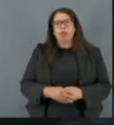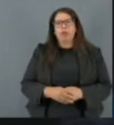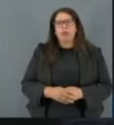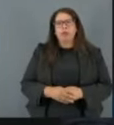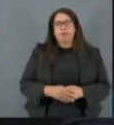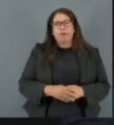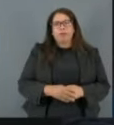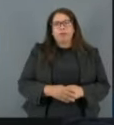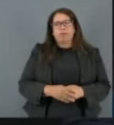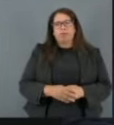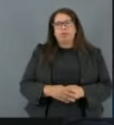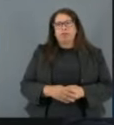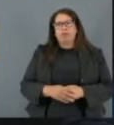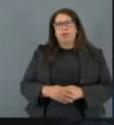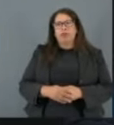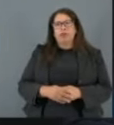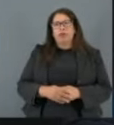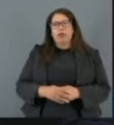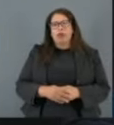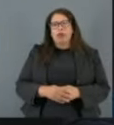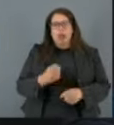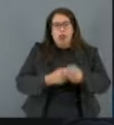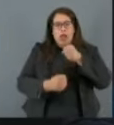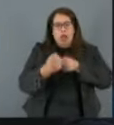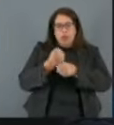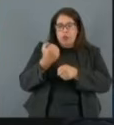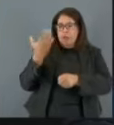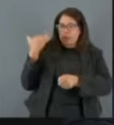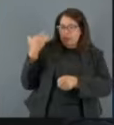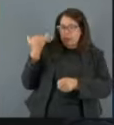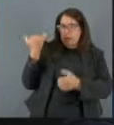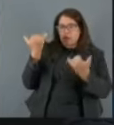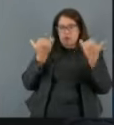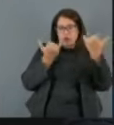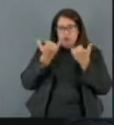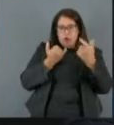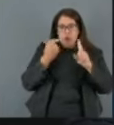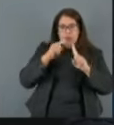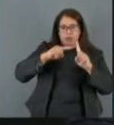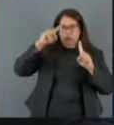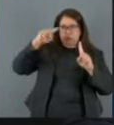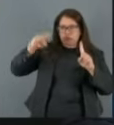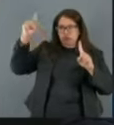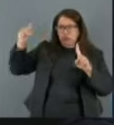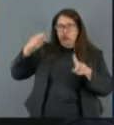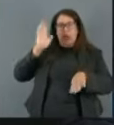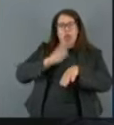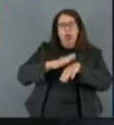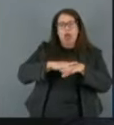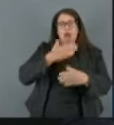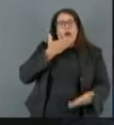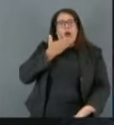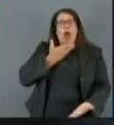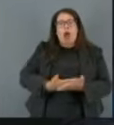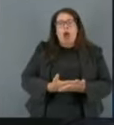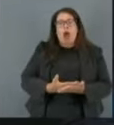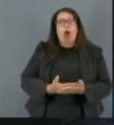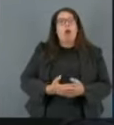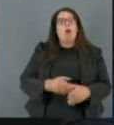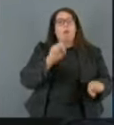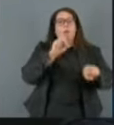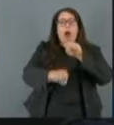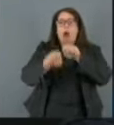nós vimos do ano passado os dados de segurança pública nacional e ficamos chocados, né? O número de assassinatos